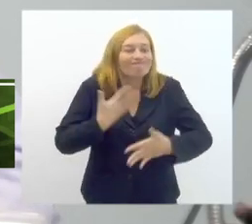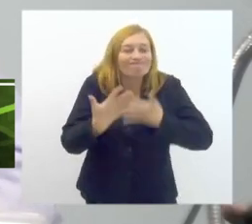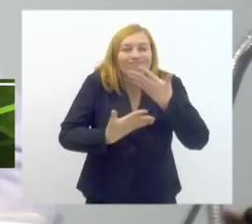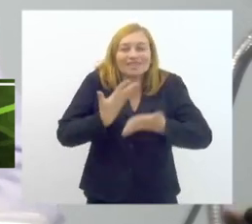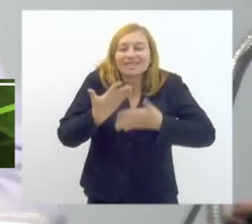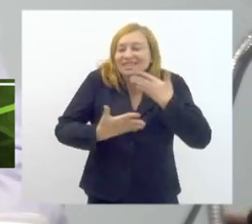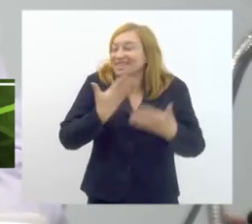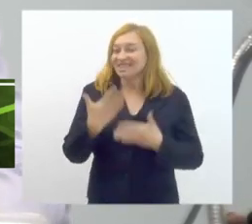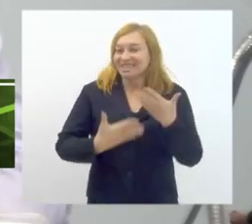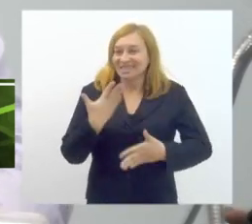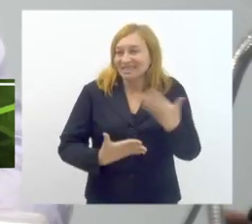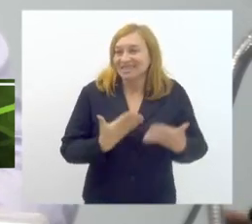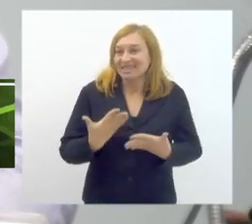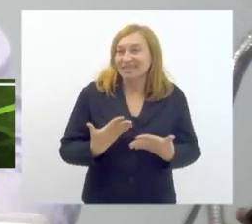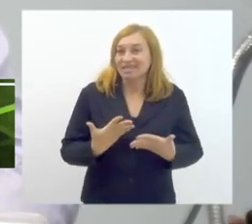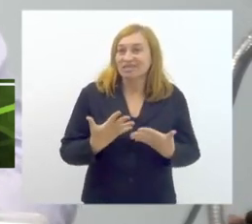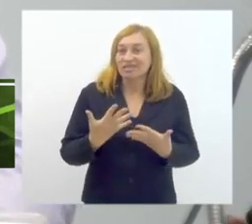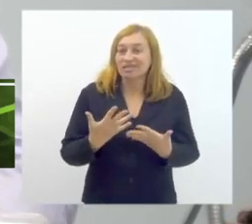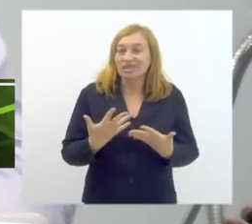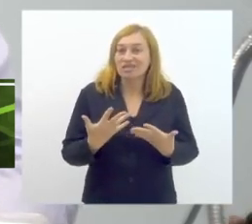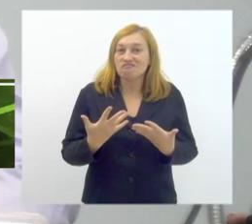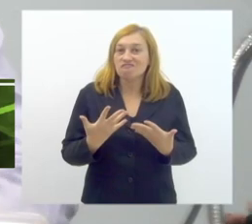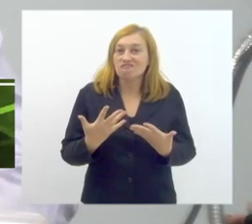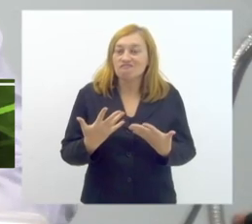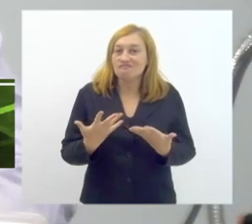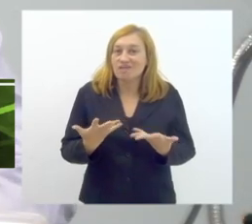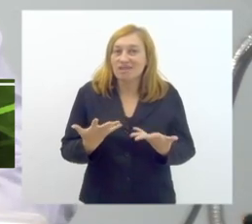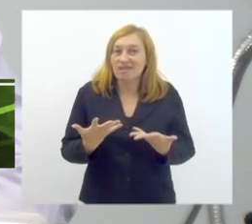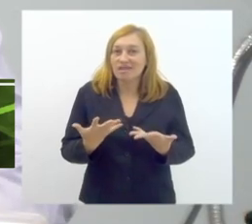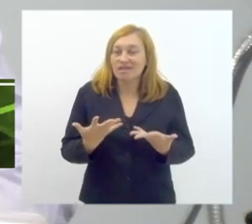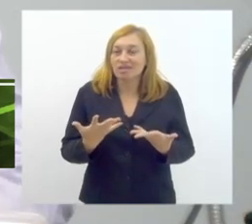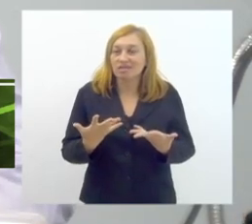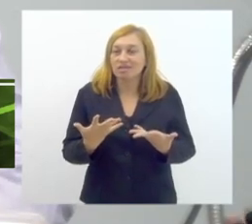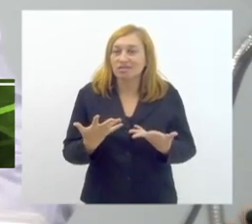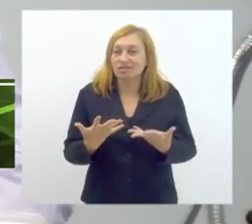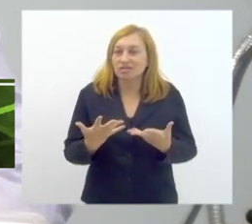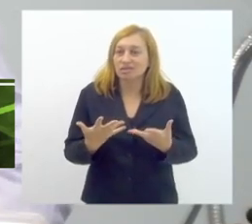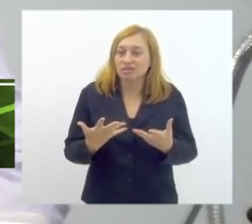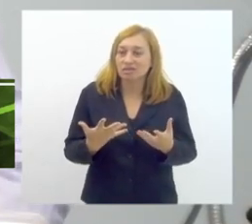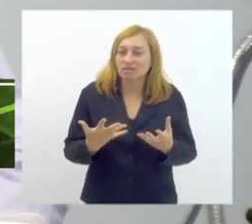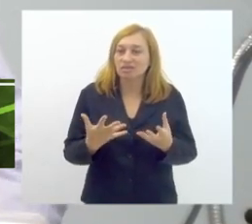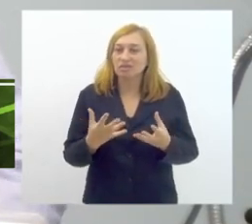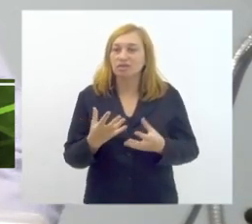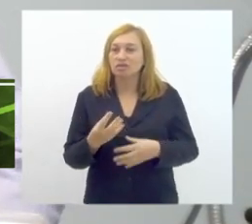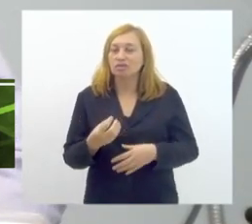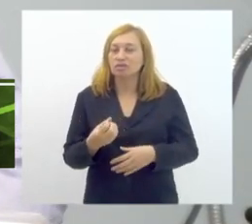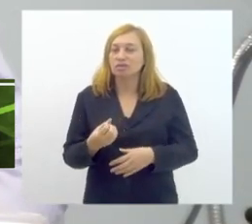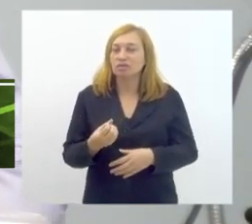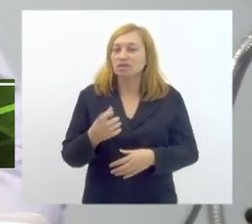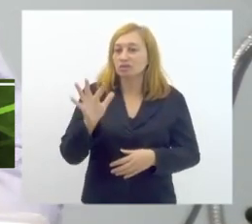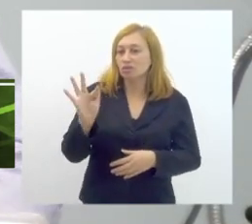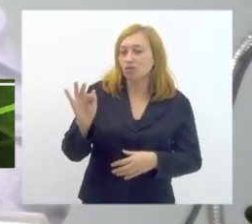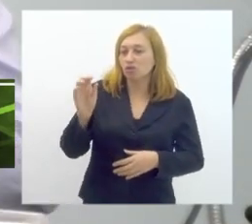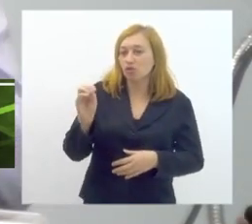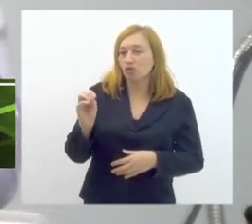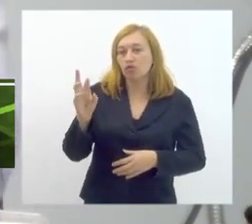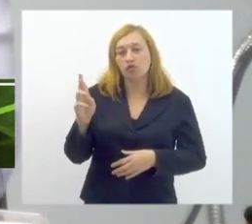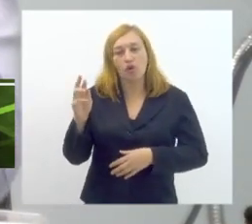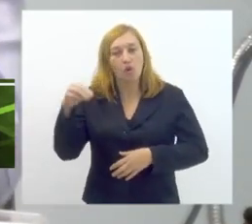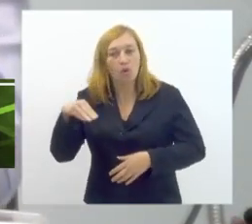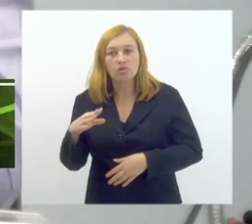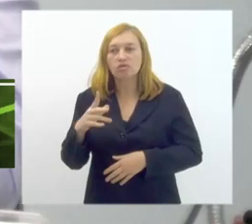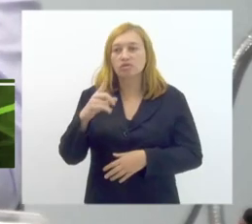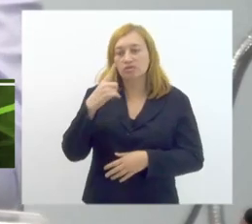enorme estar com a plenária com esse quórum significativo. Eu lembro bem que nós tivemos